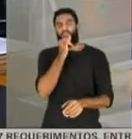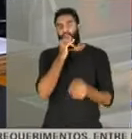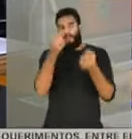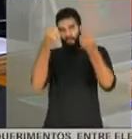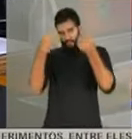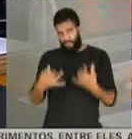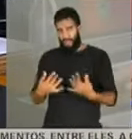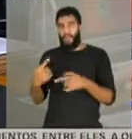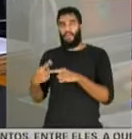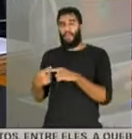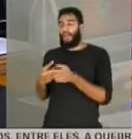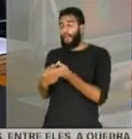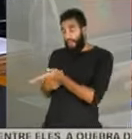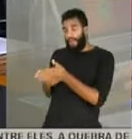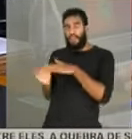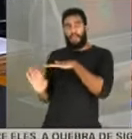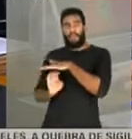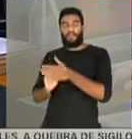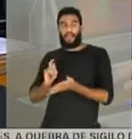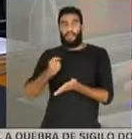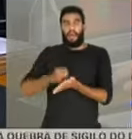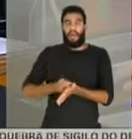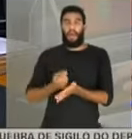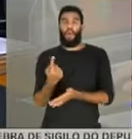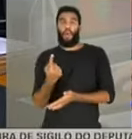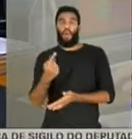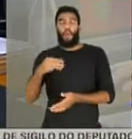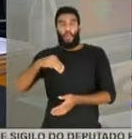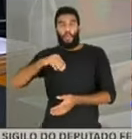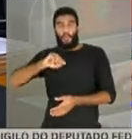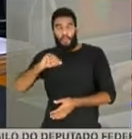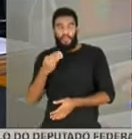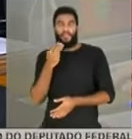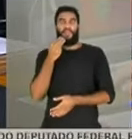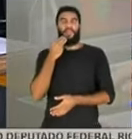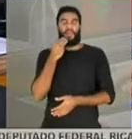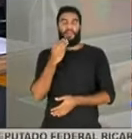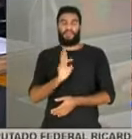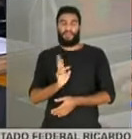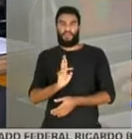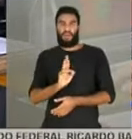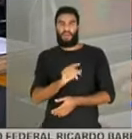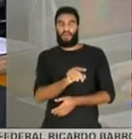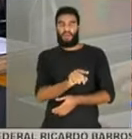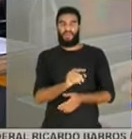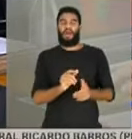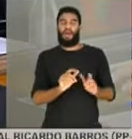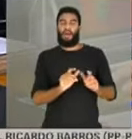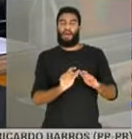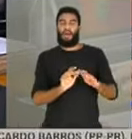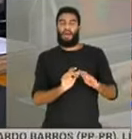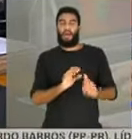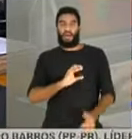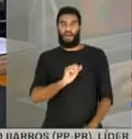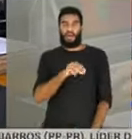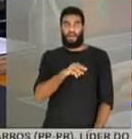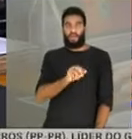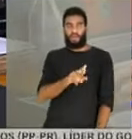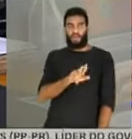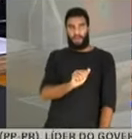que a Precisa pagou R$1 milhão à Câmara de Comércio Brasil-Índia dois dias antes